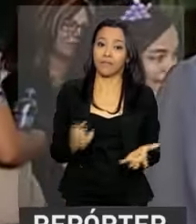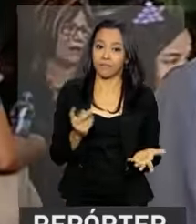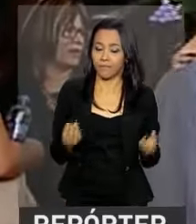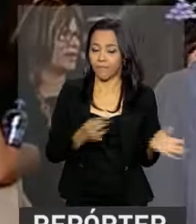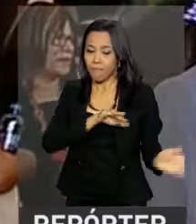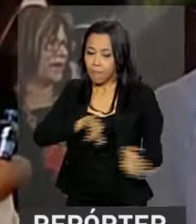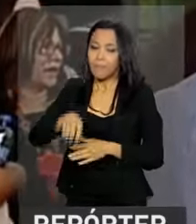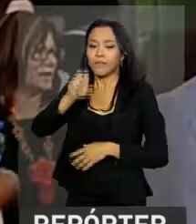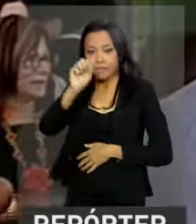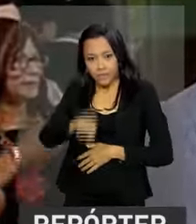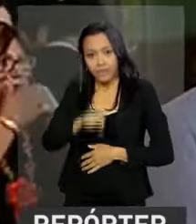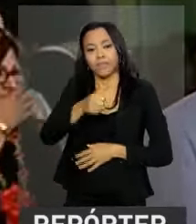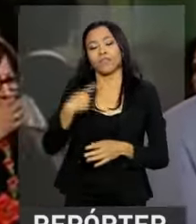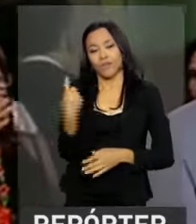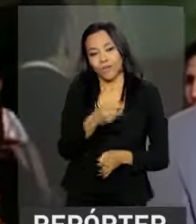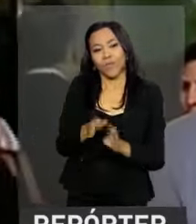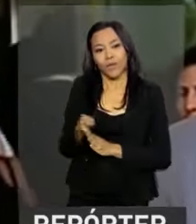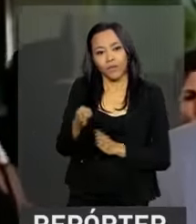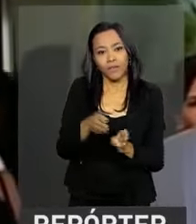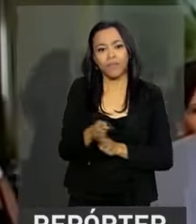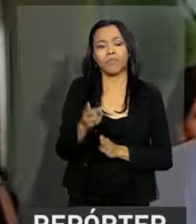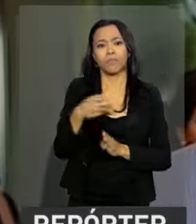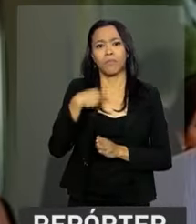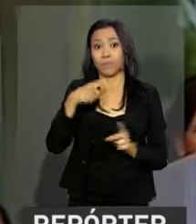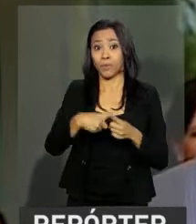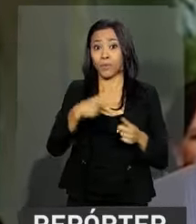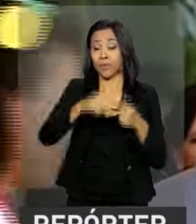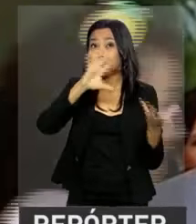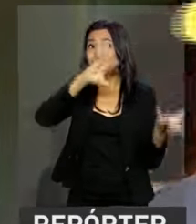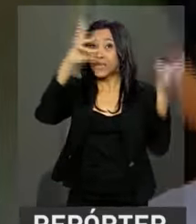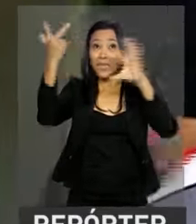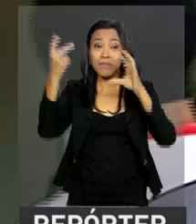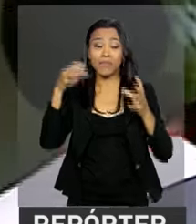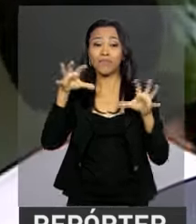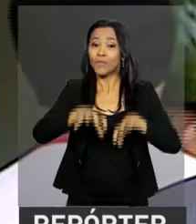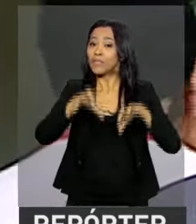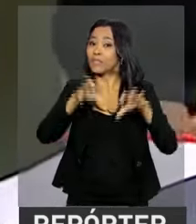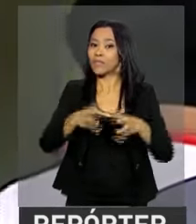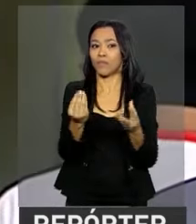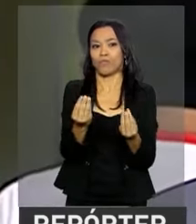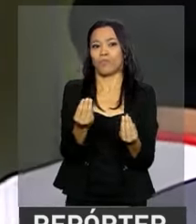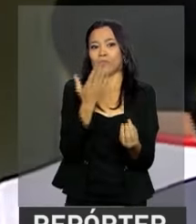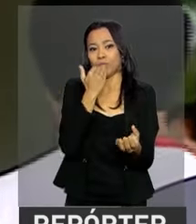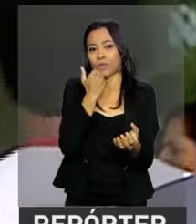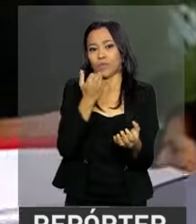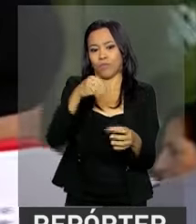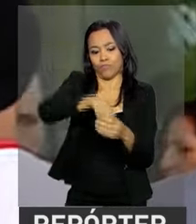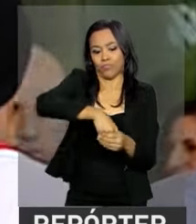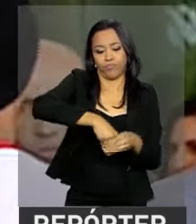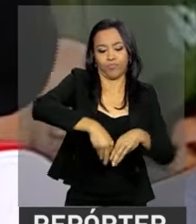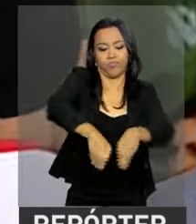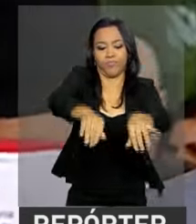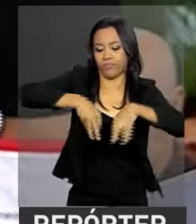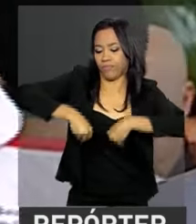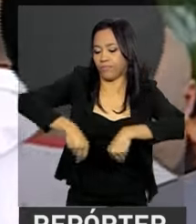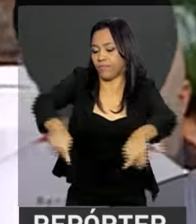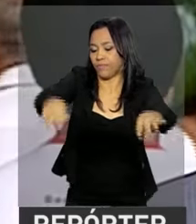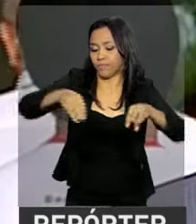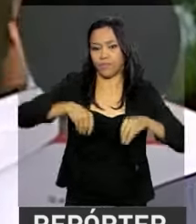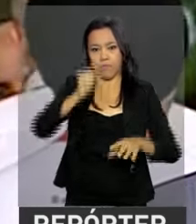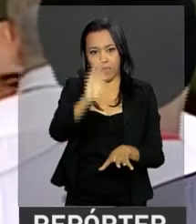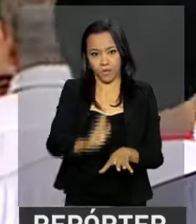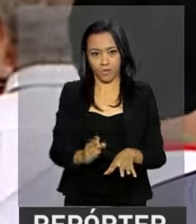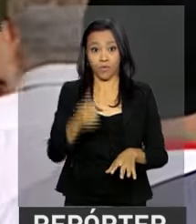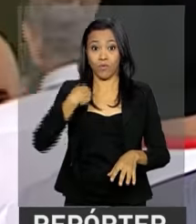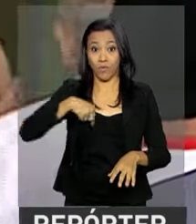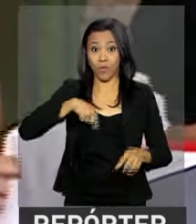processo de mudanças climáticas têm um impacto muito grande para o brasil porque o brasil está no cinturão tropical do globo nós estamos